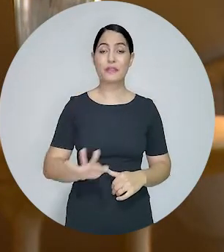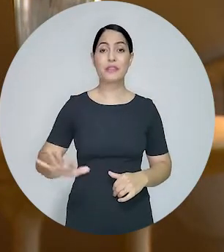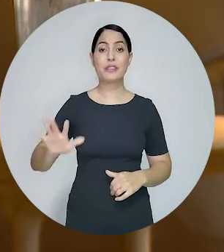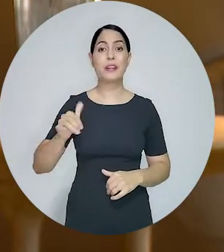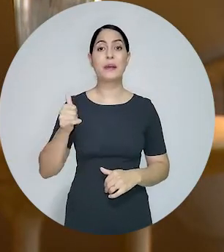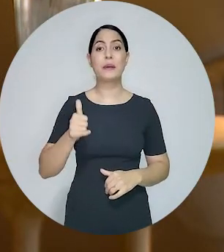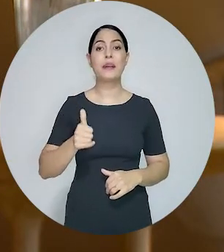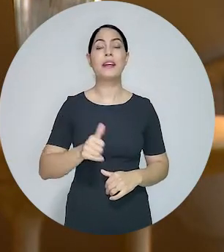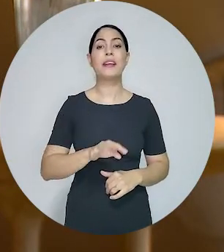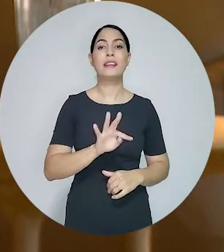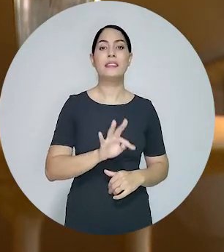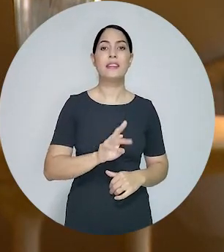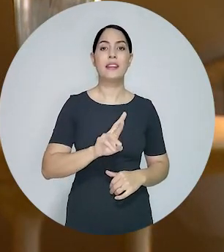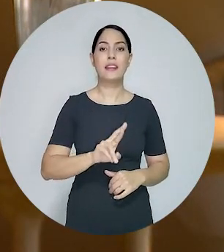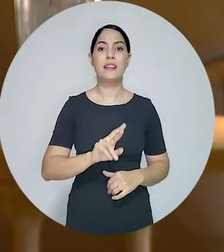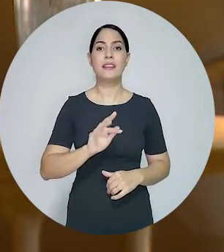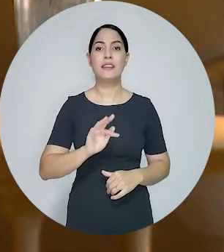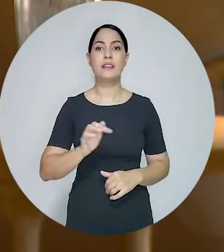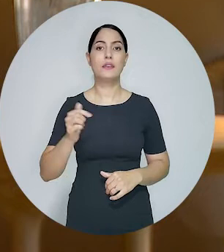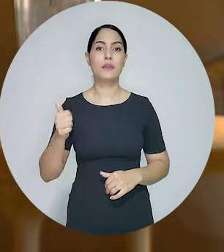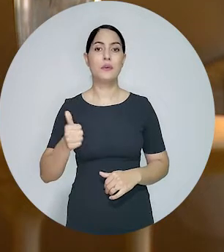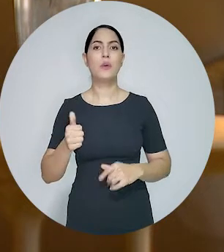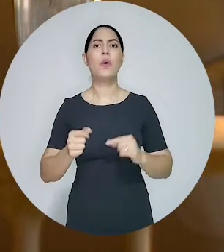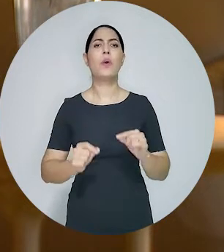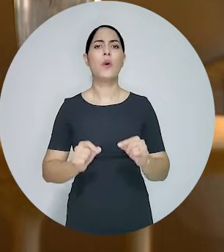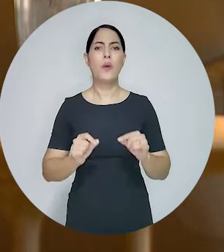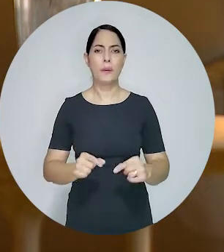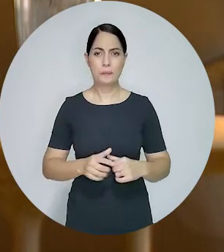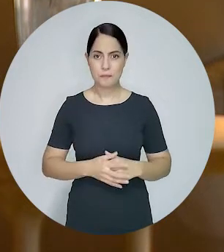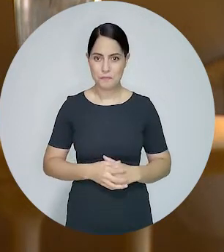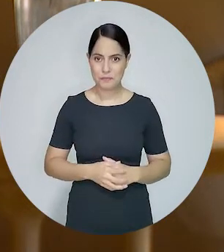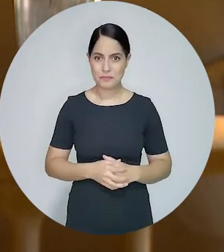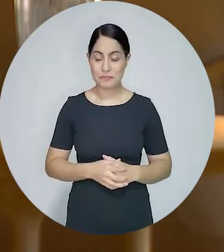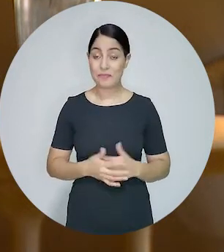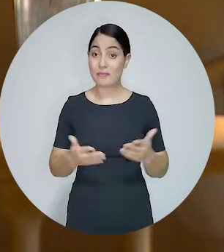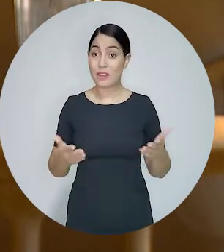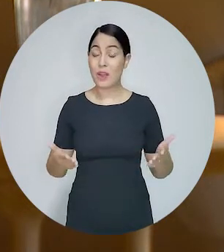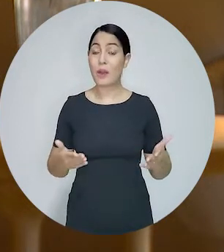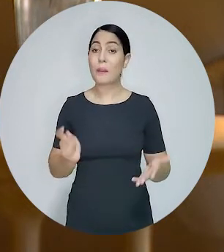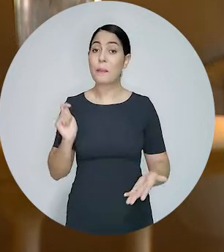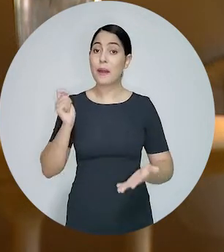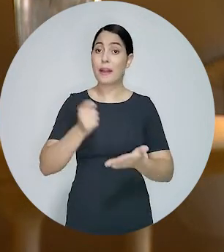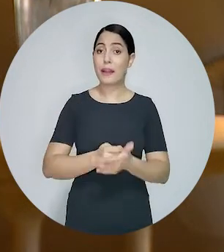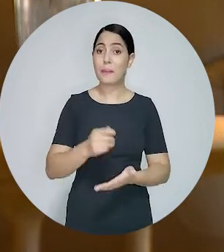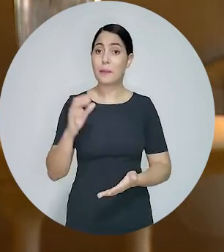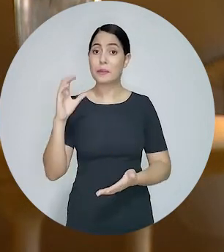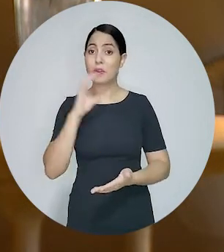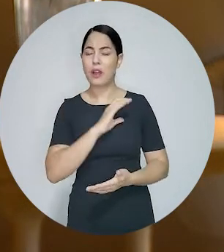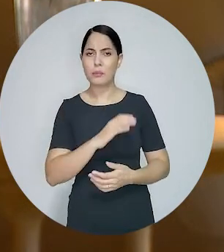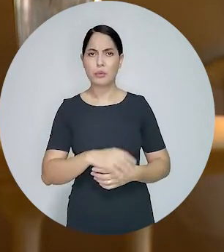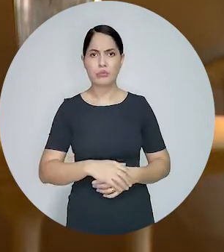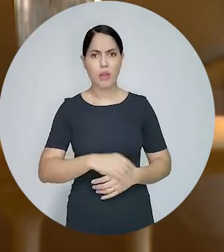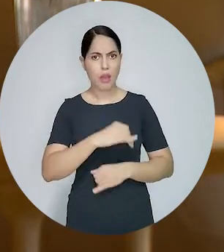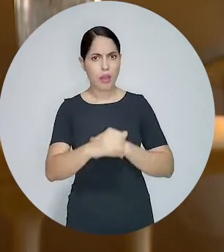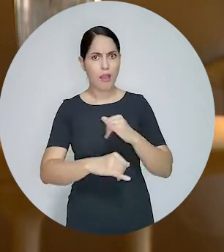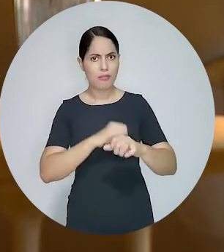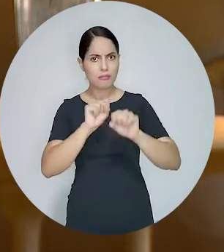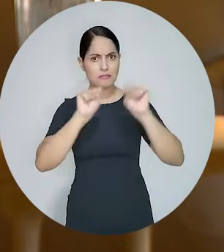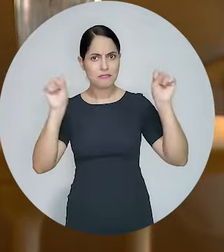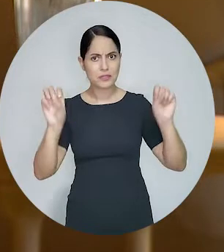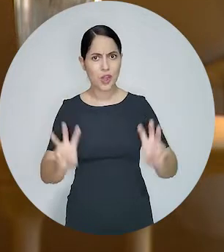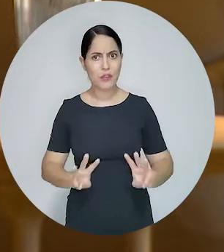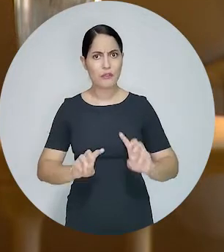Regional Federal da Primeira Região e da OAB Nacional para toda a advocacia sobre o sistema de requisição de pagamento ágil, um